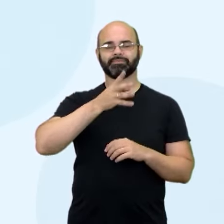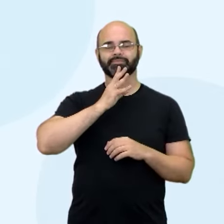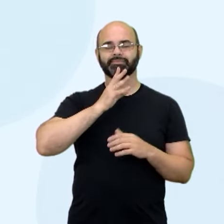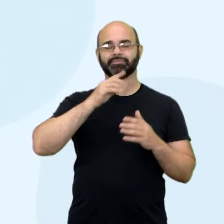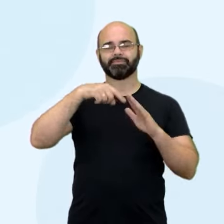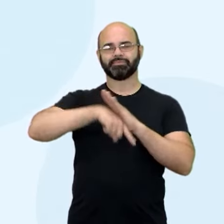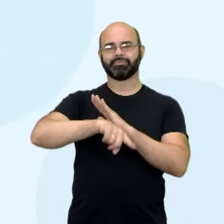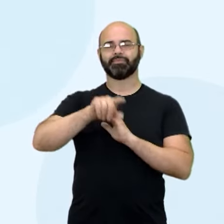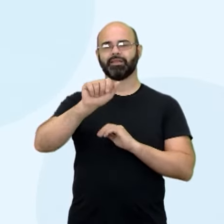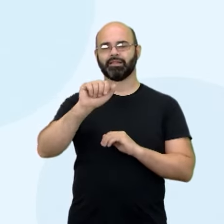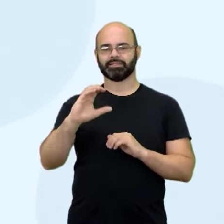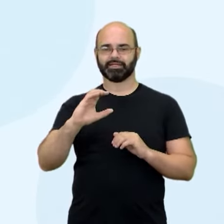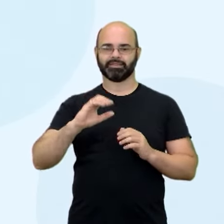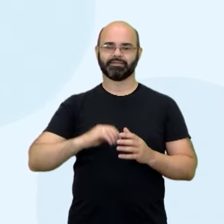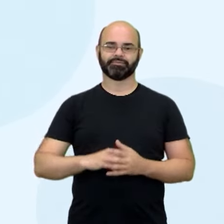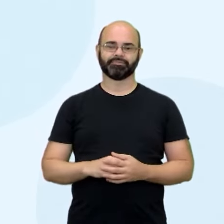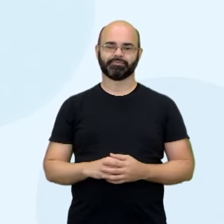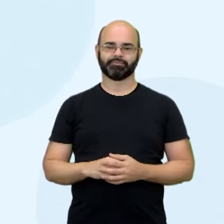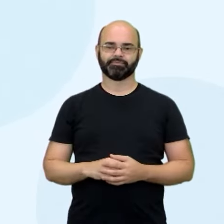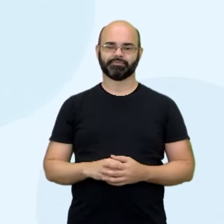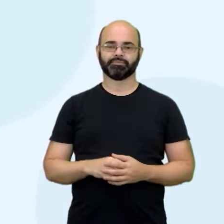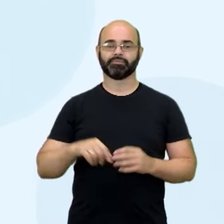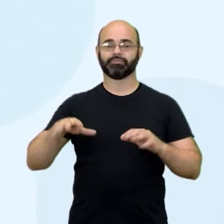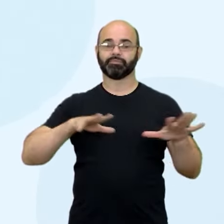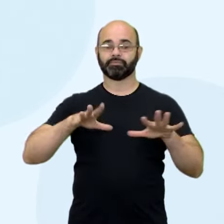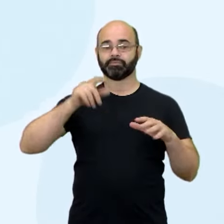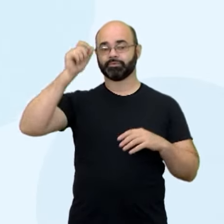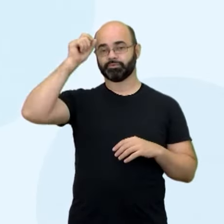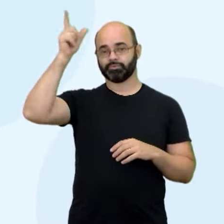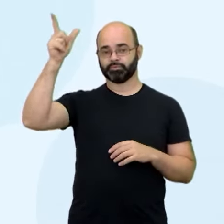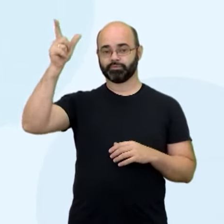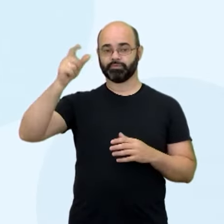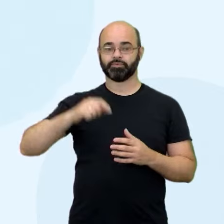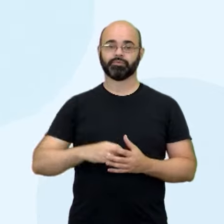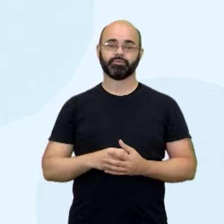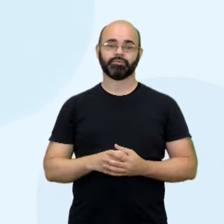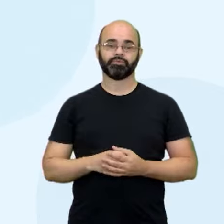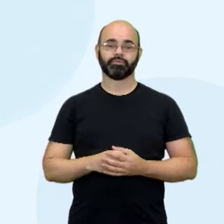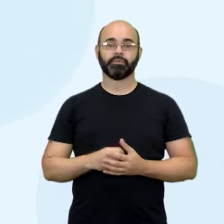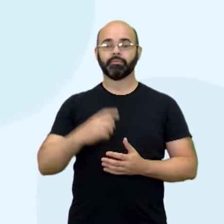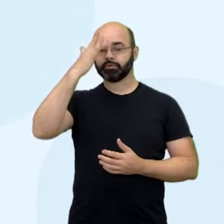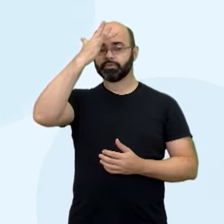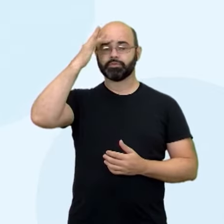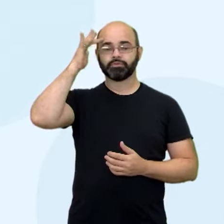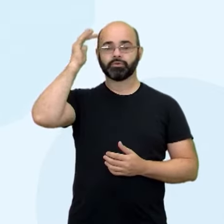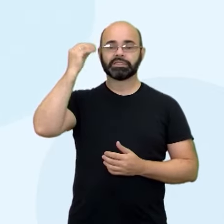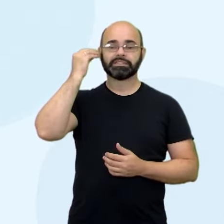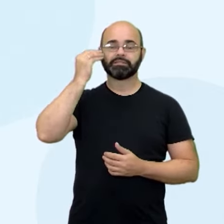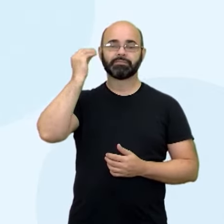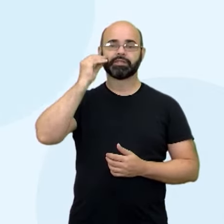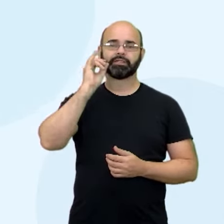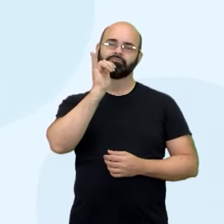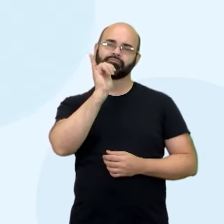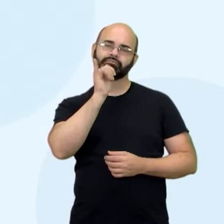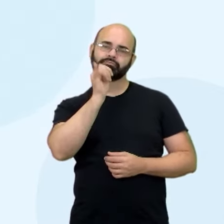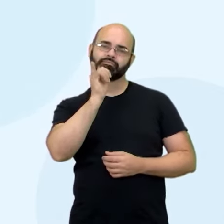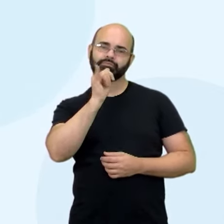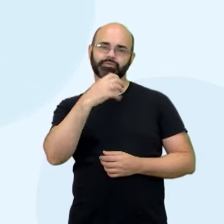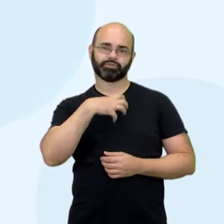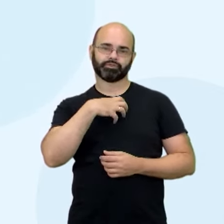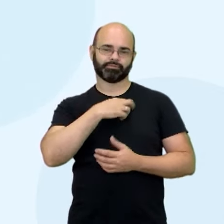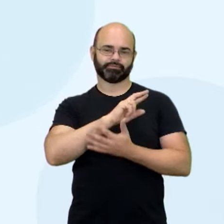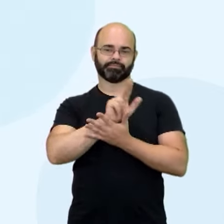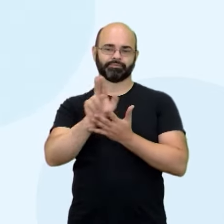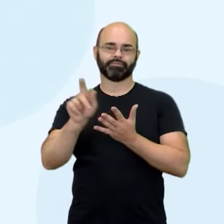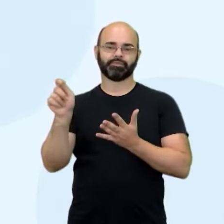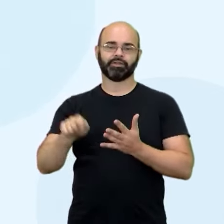Cultura e movimento, que eu já mencionei, que é o título Diferentes Formas de Narrar a Experiência Humana. Quais são as suas